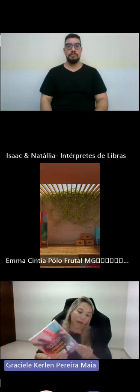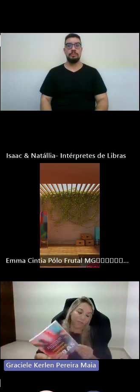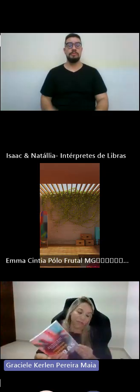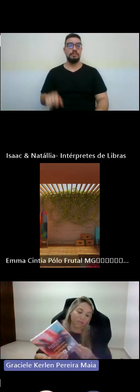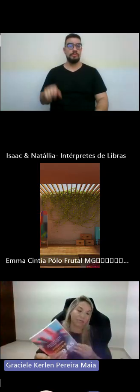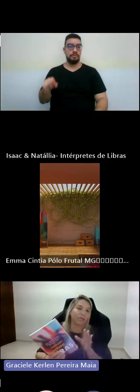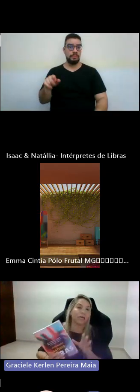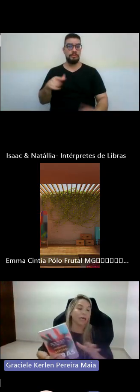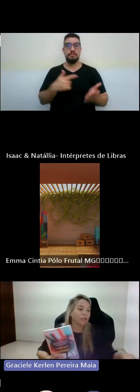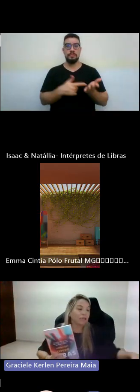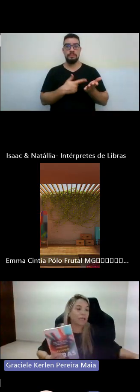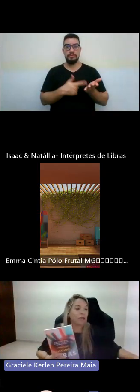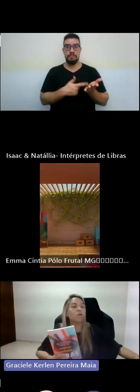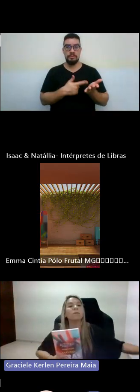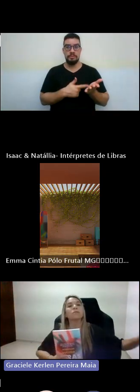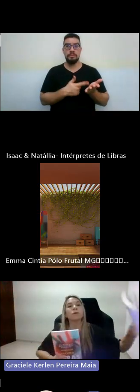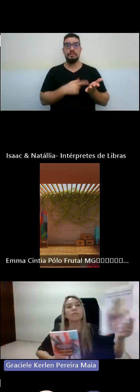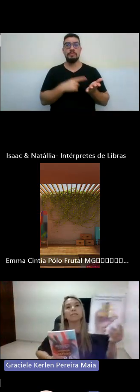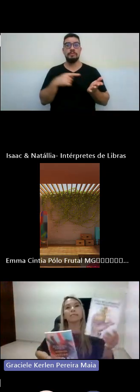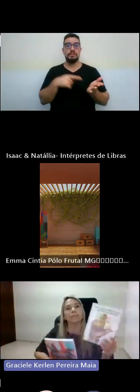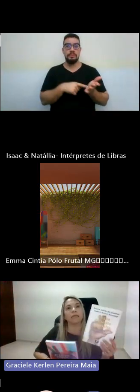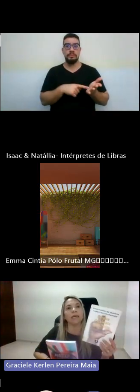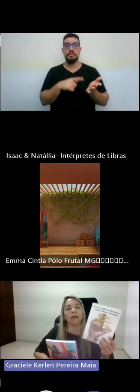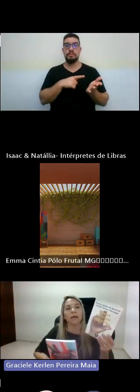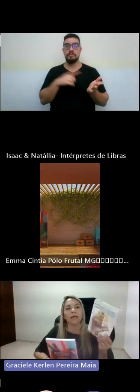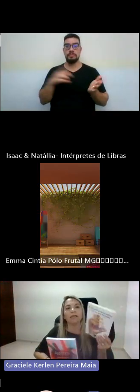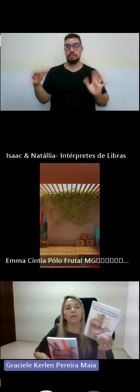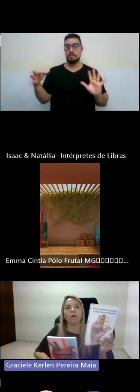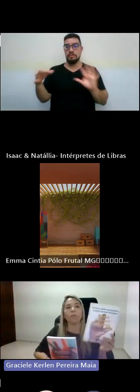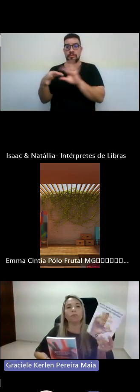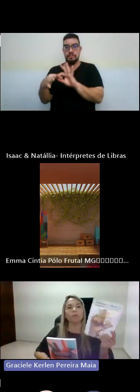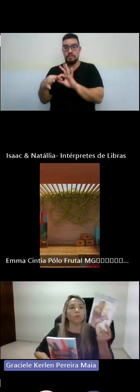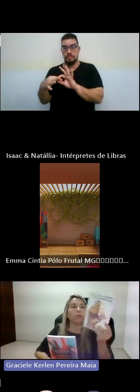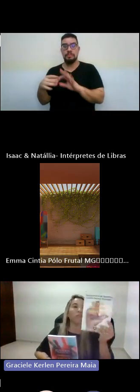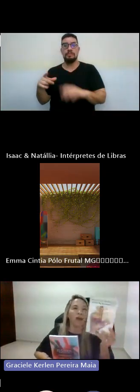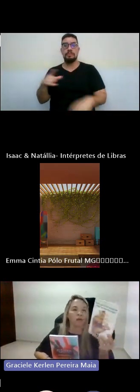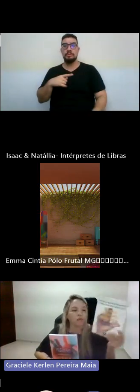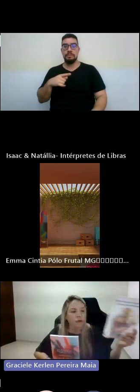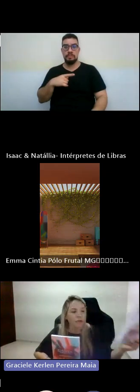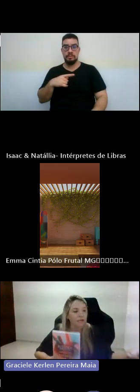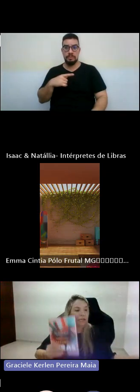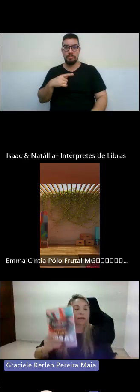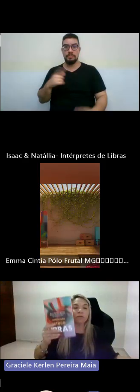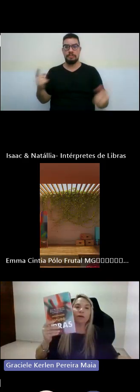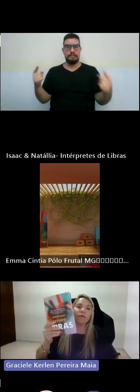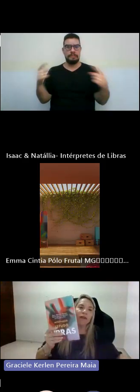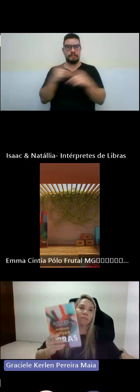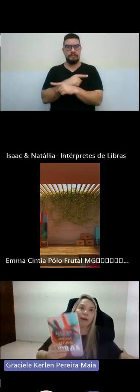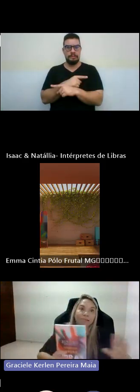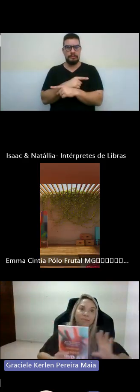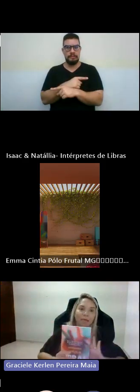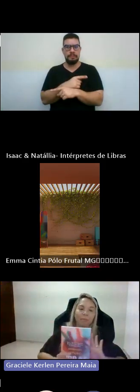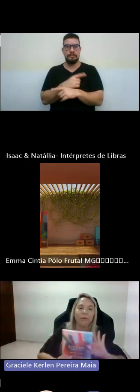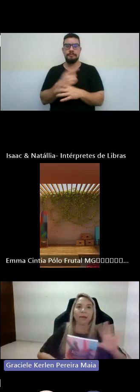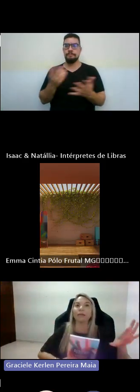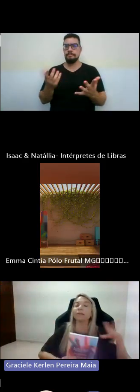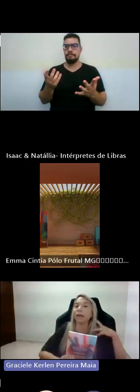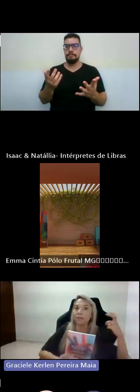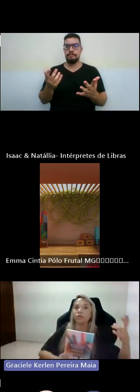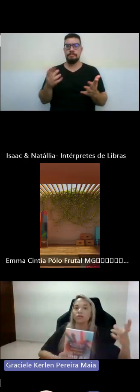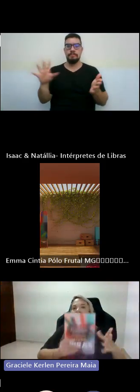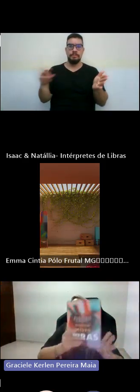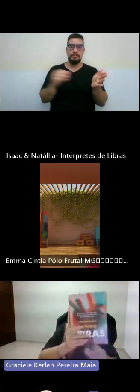inclusive, esse aqui, tem algumas coisas desse aqui que ficou muito controverso e ele não vem mais aqui porque